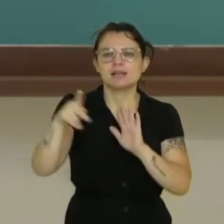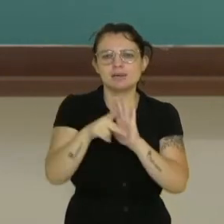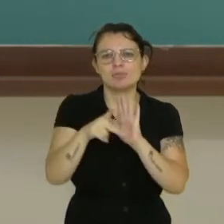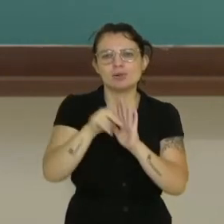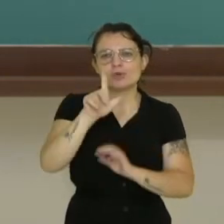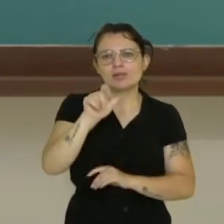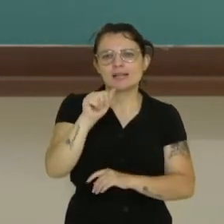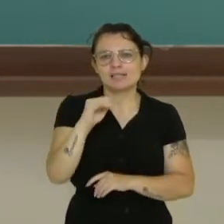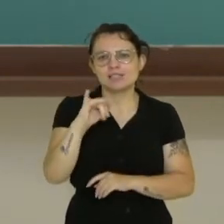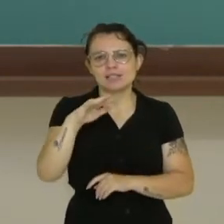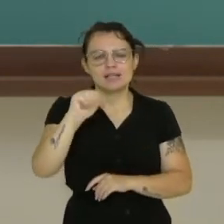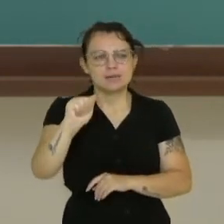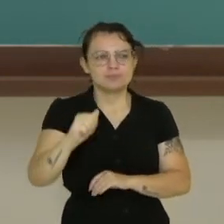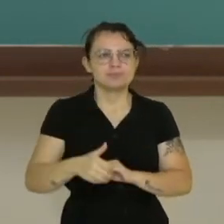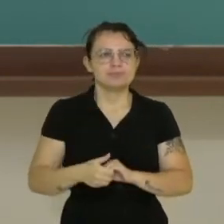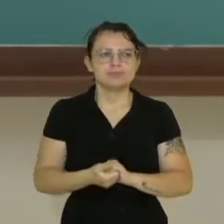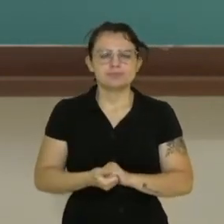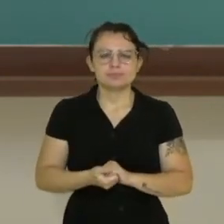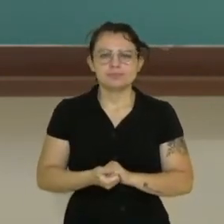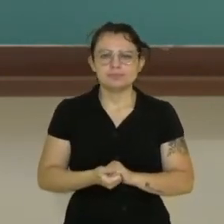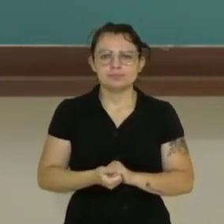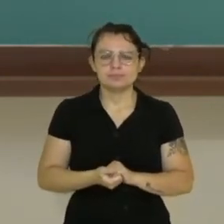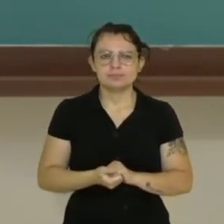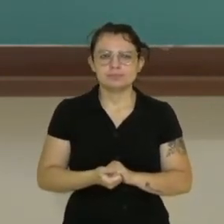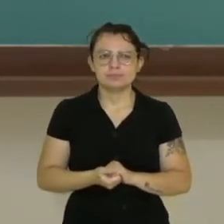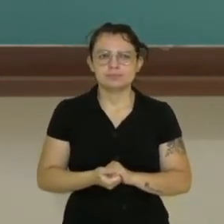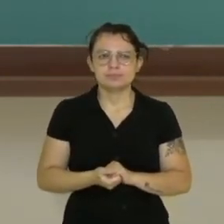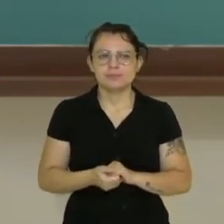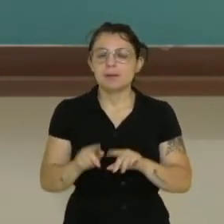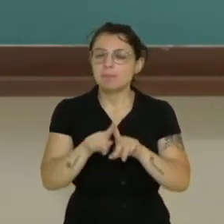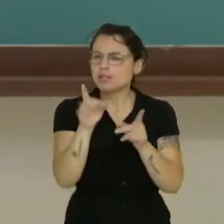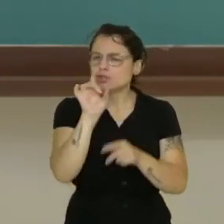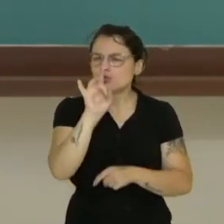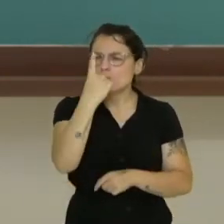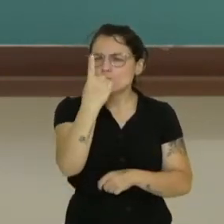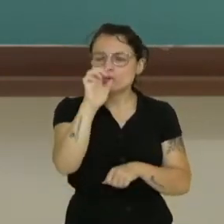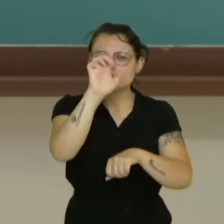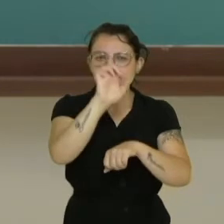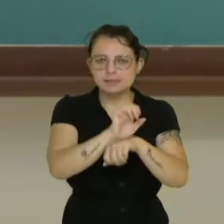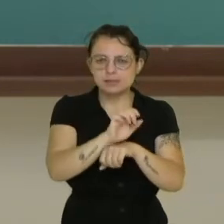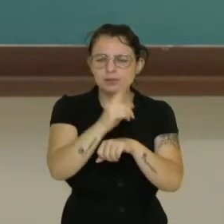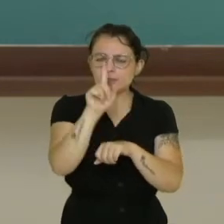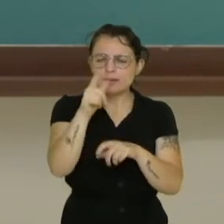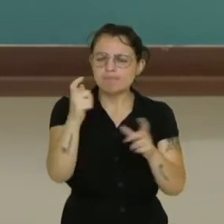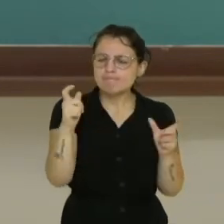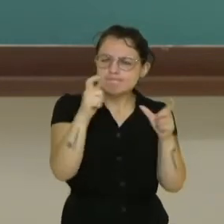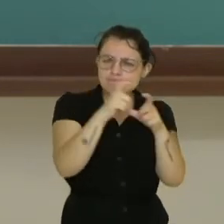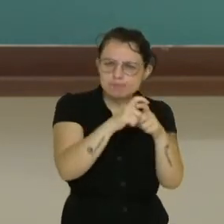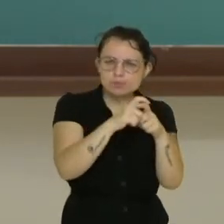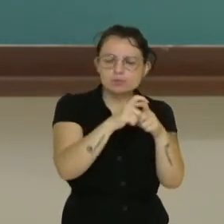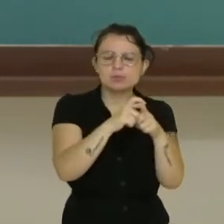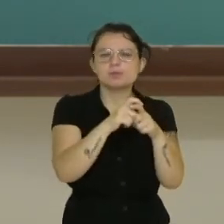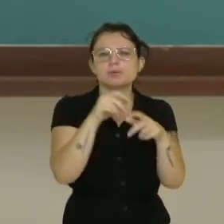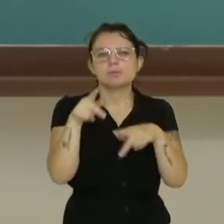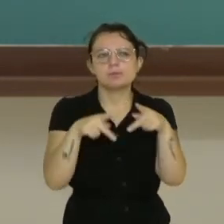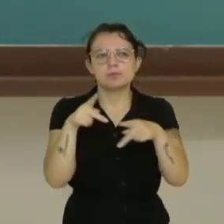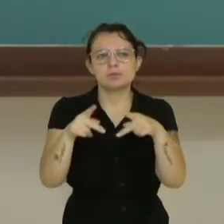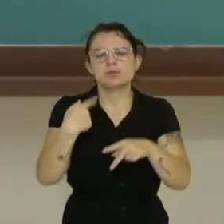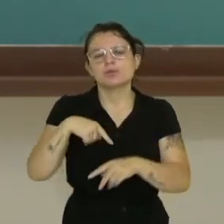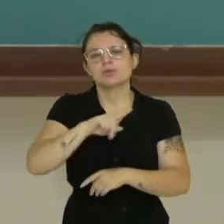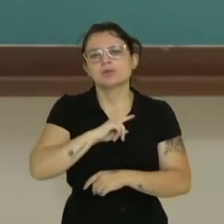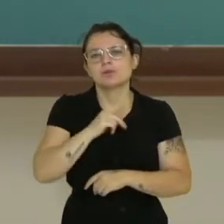latina. Mas como é apenas um estado e é uma parte menor da